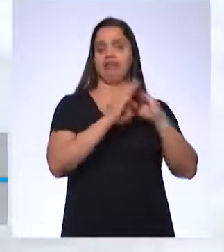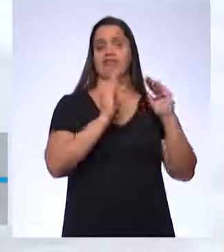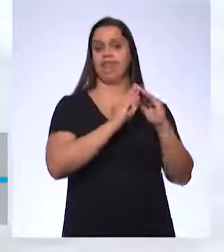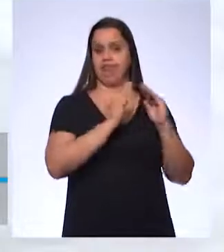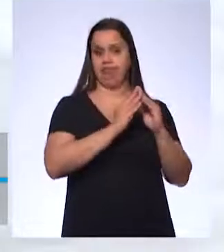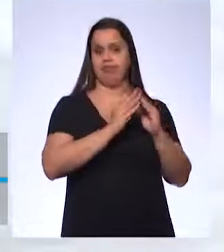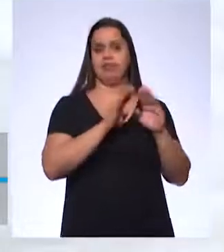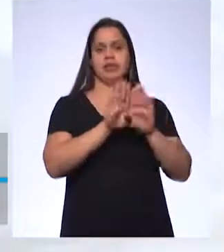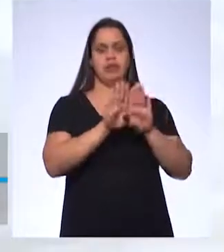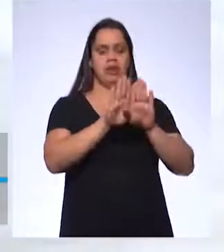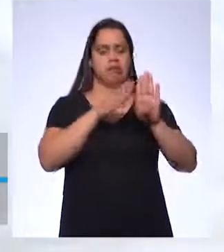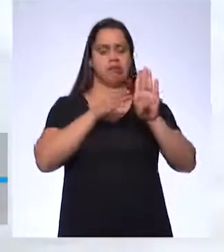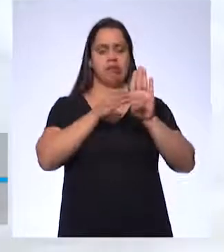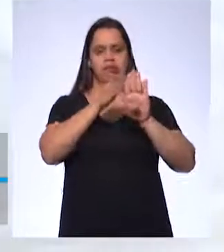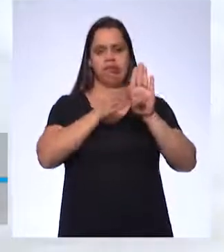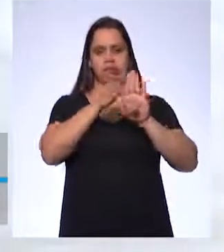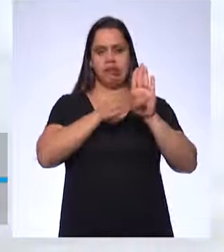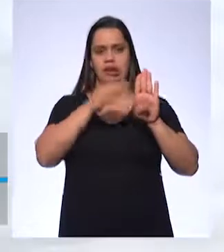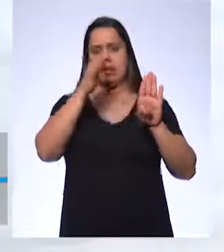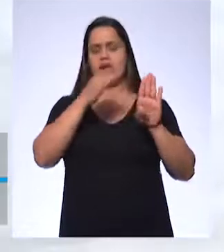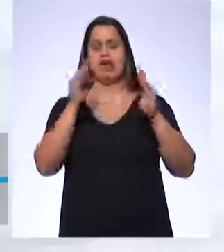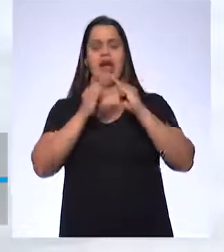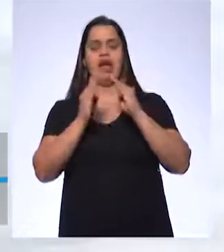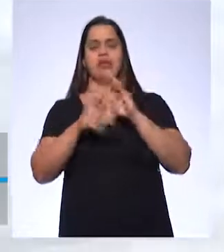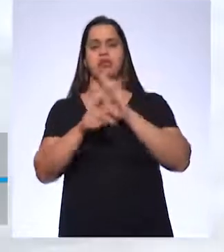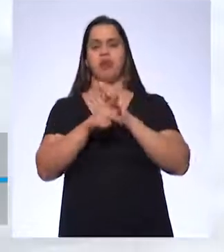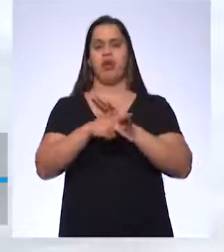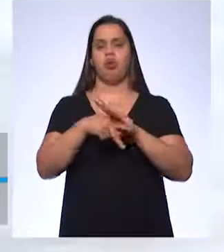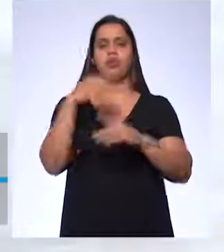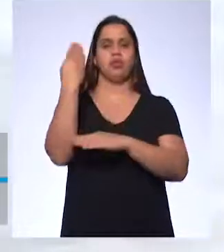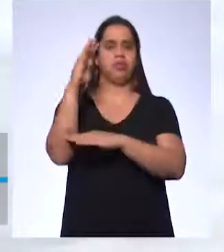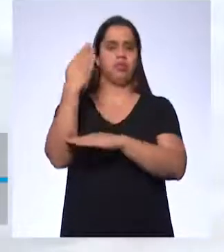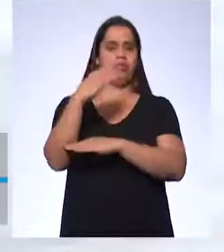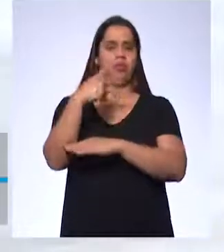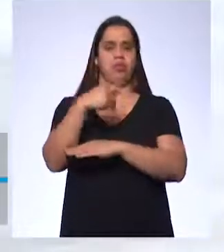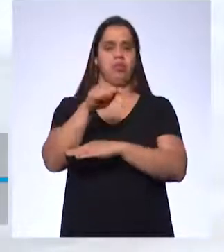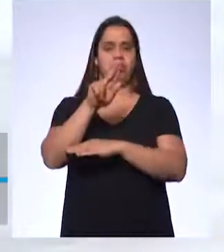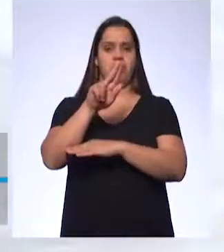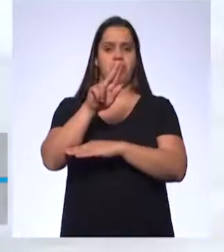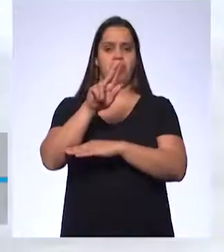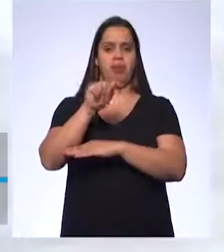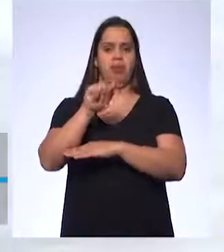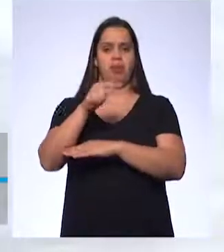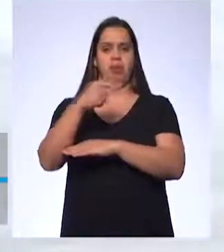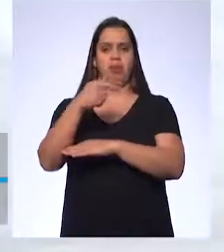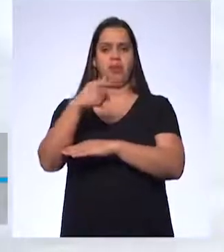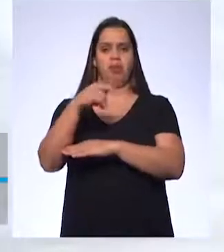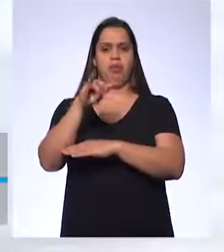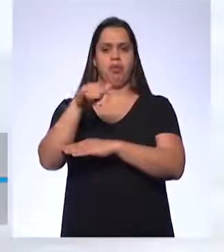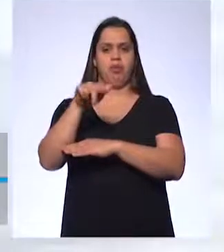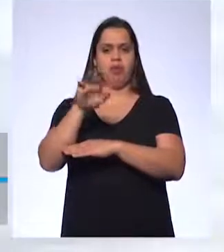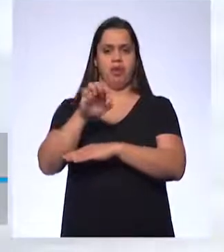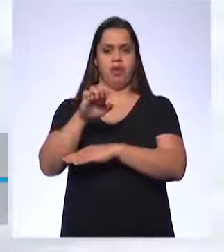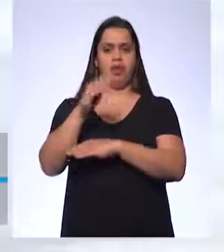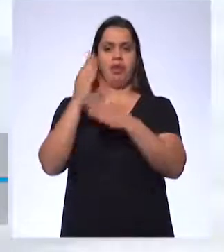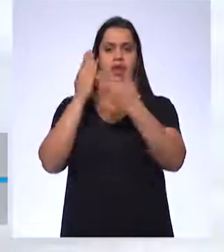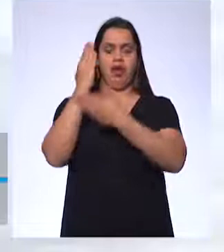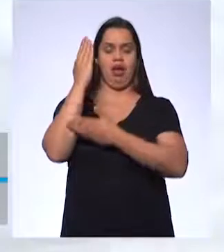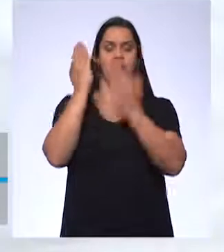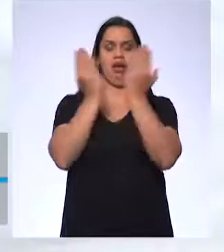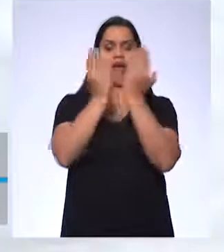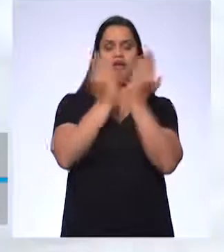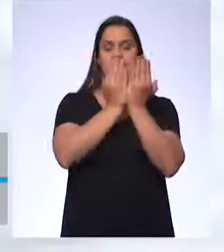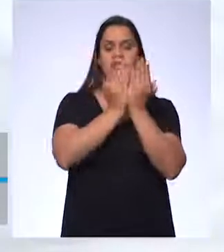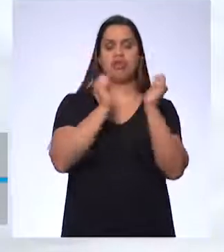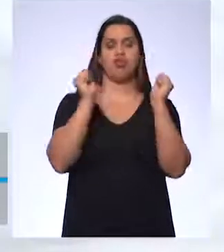em frestas, por exemplo, casas feitas de pau a pique. Para quem não sabe, casas feitas de pau a pique normalmente são madeira presa com